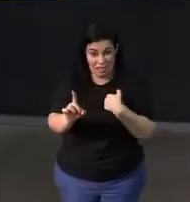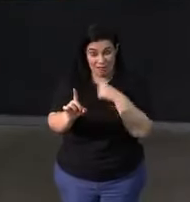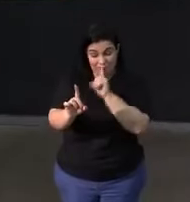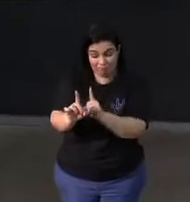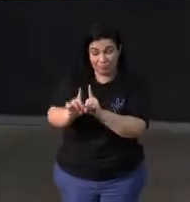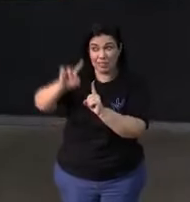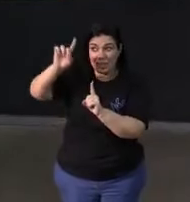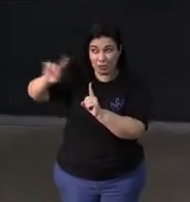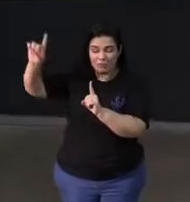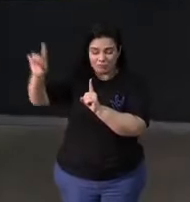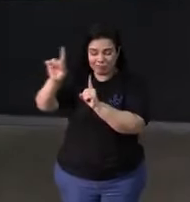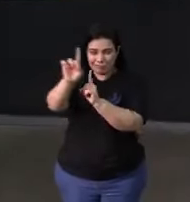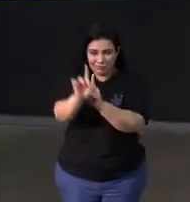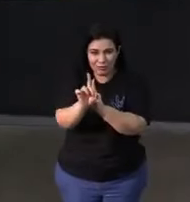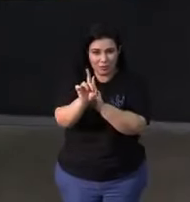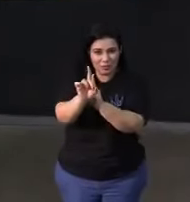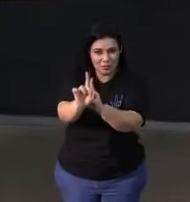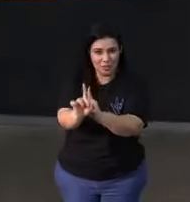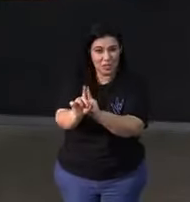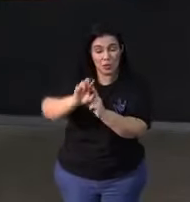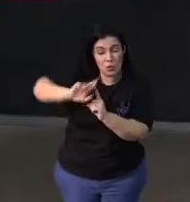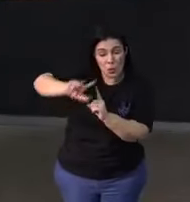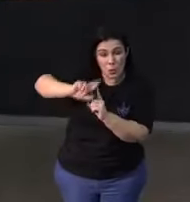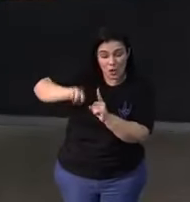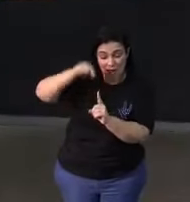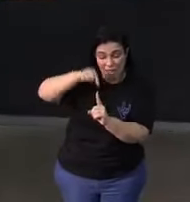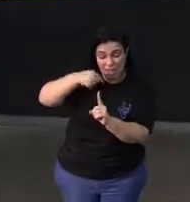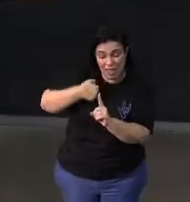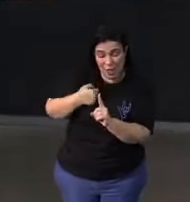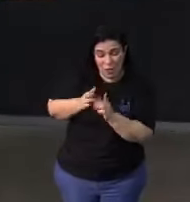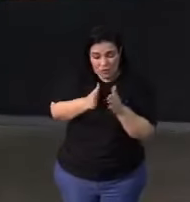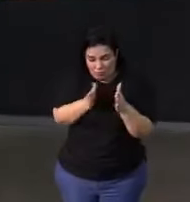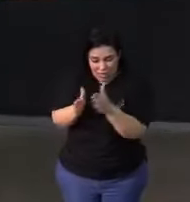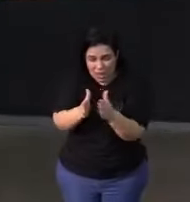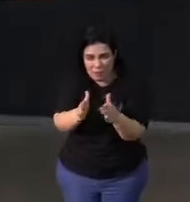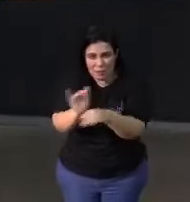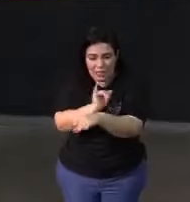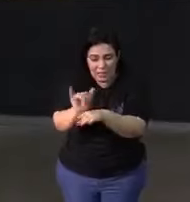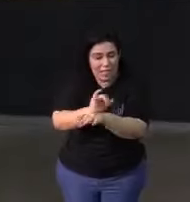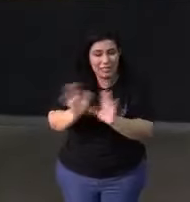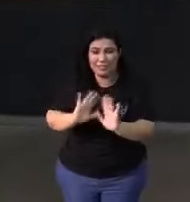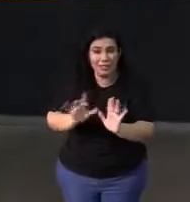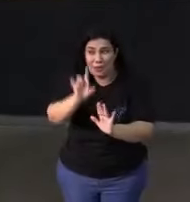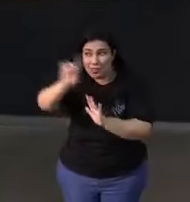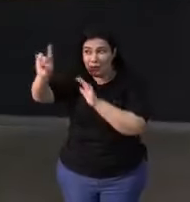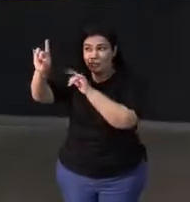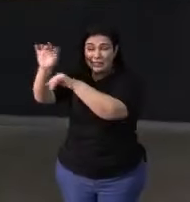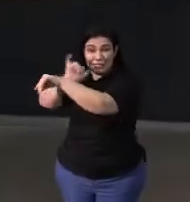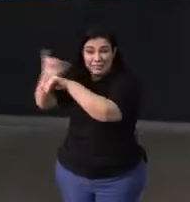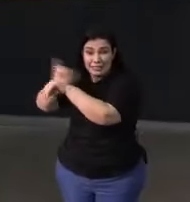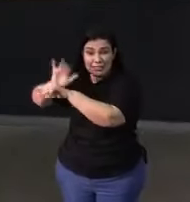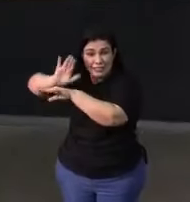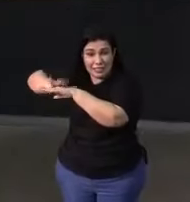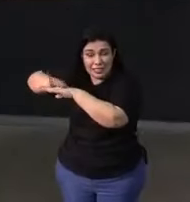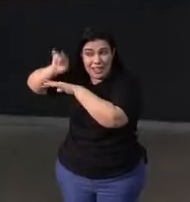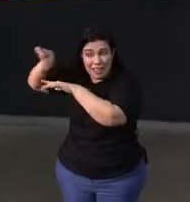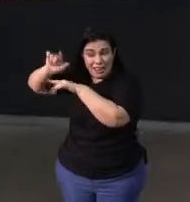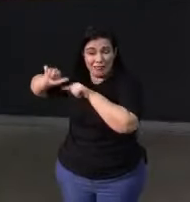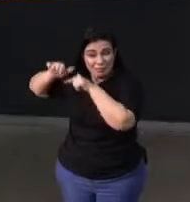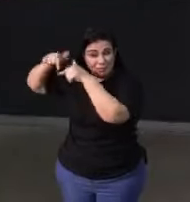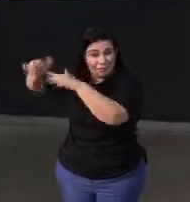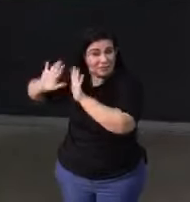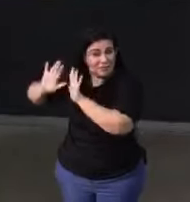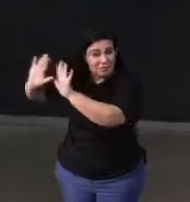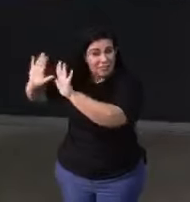tortuosos. Não é você que traça a rota de chegada para o lugar que Deus falou que você vai chegar. Quem tem o GPS é o